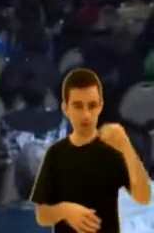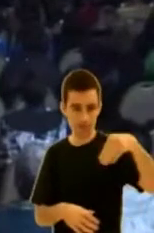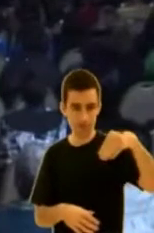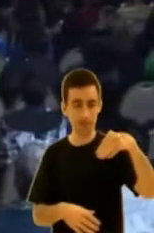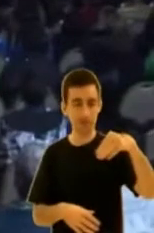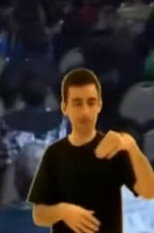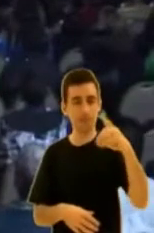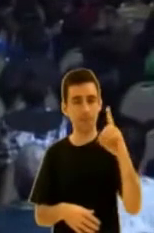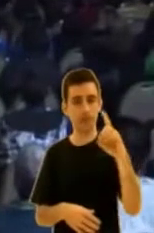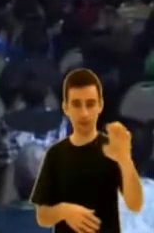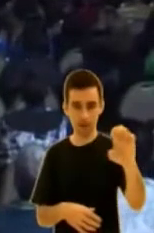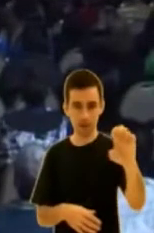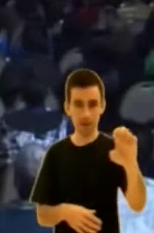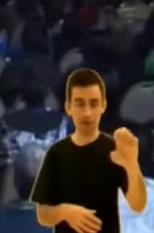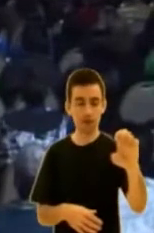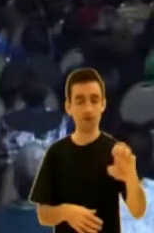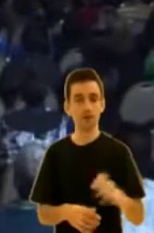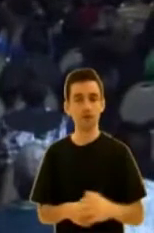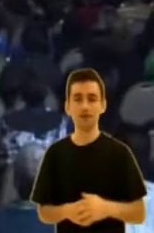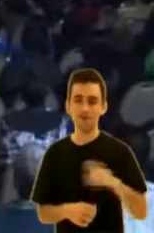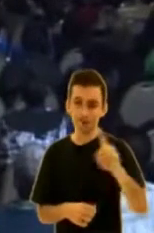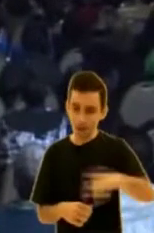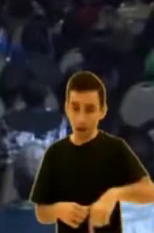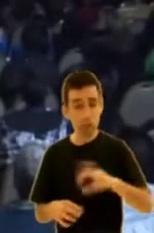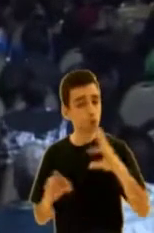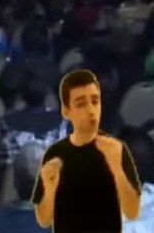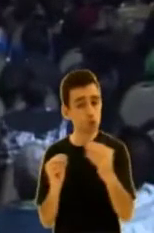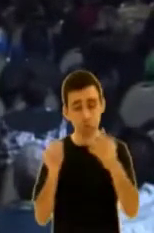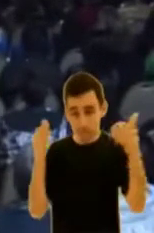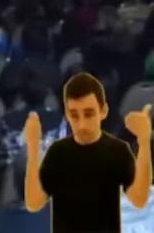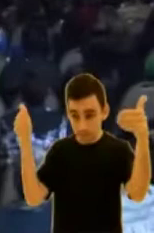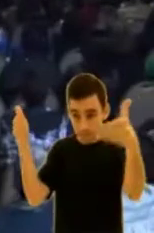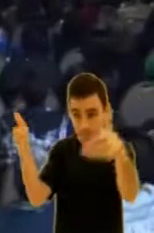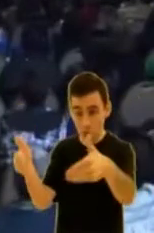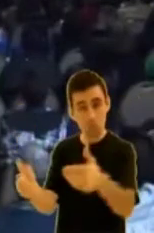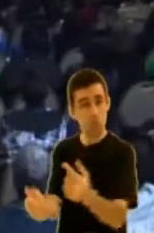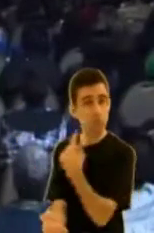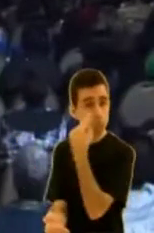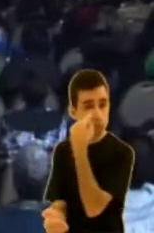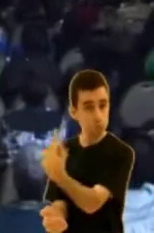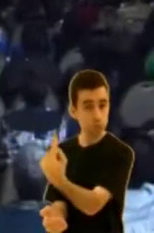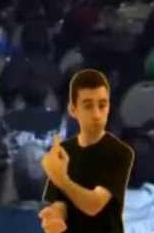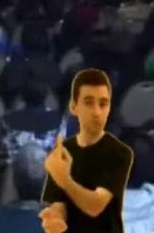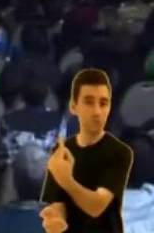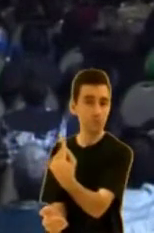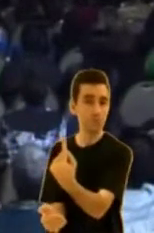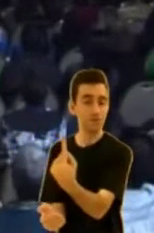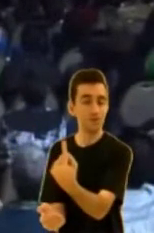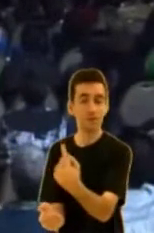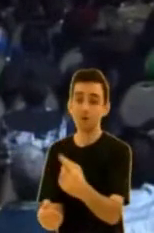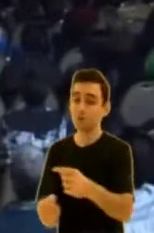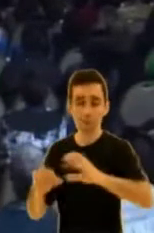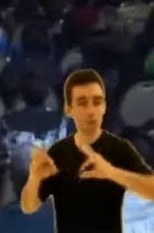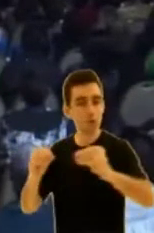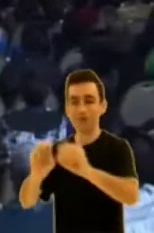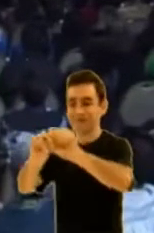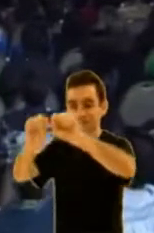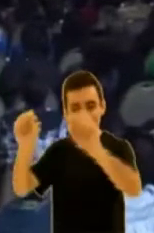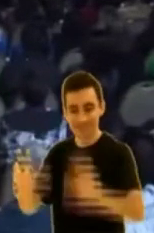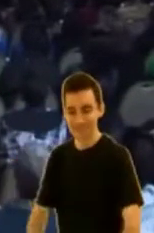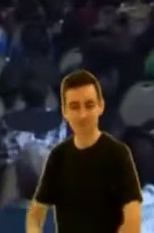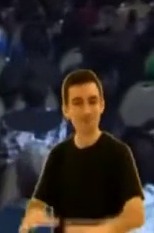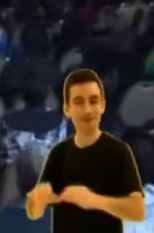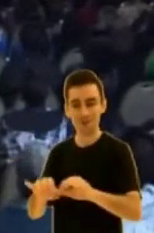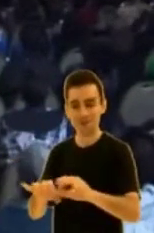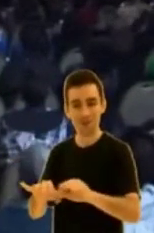FNDE, estão todas elas direcionadas para a utilização de sistemas informatizados.